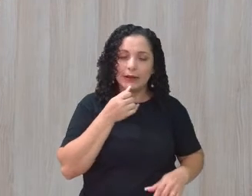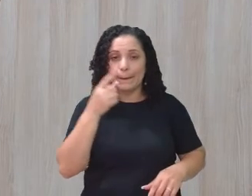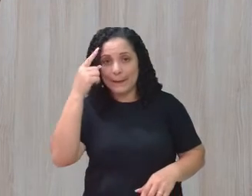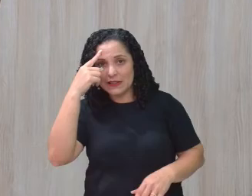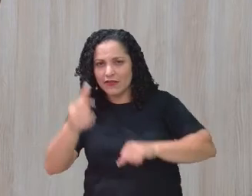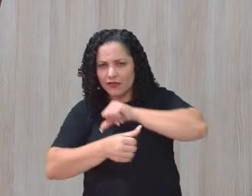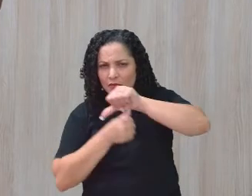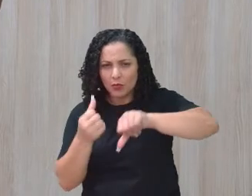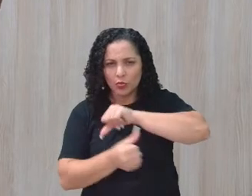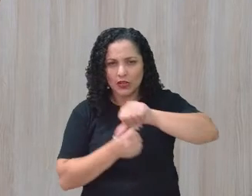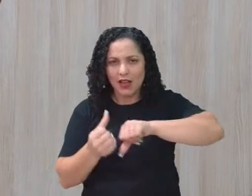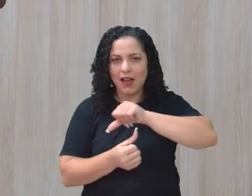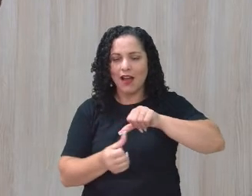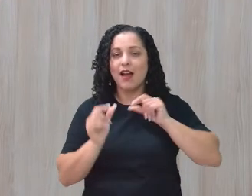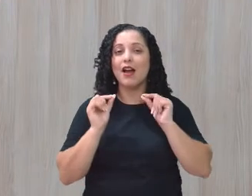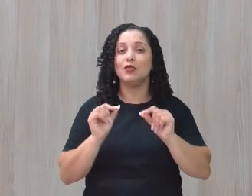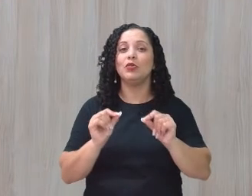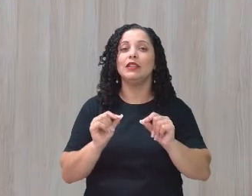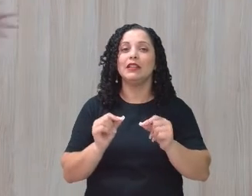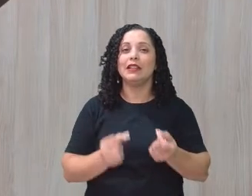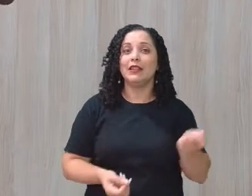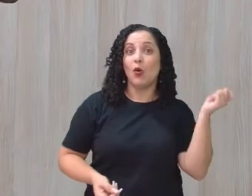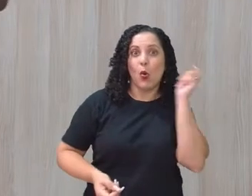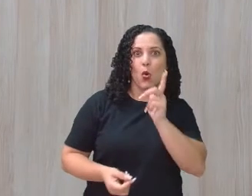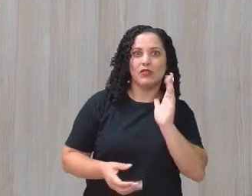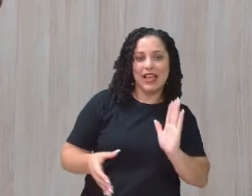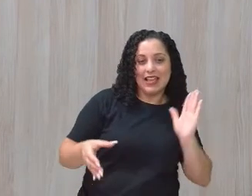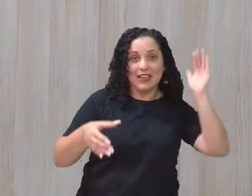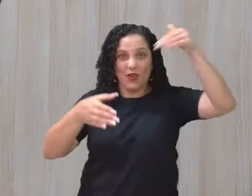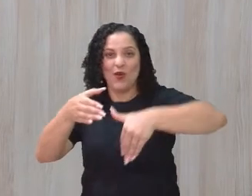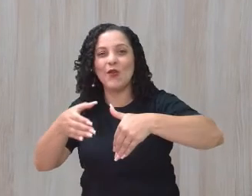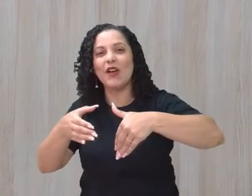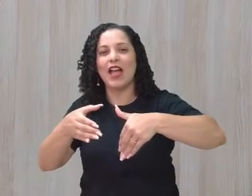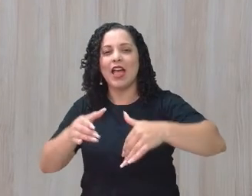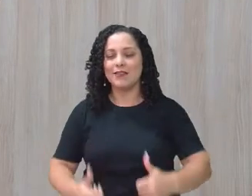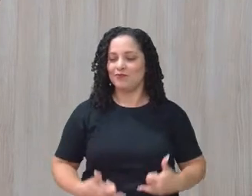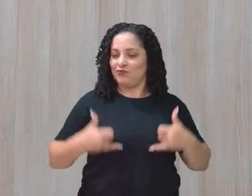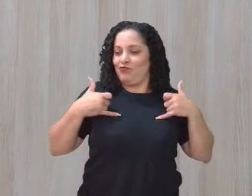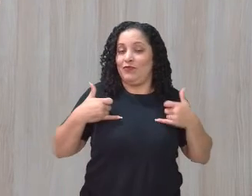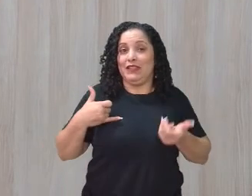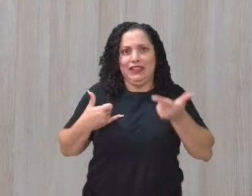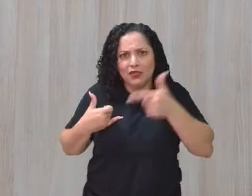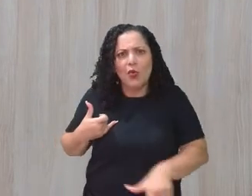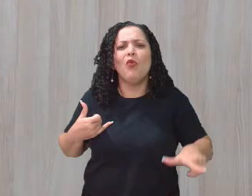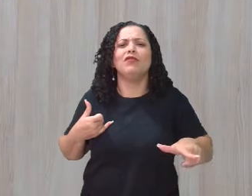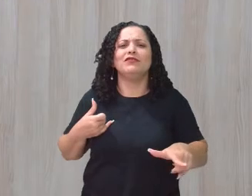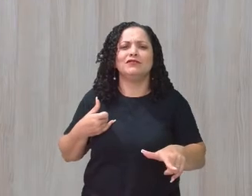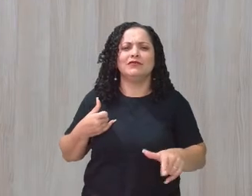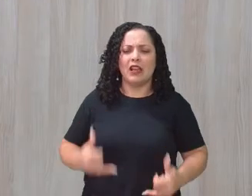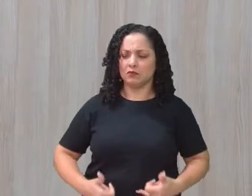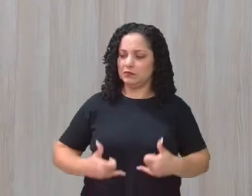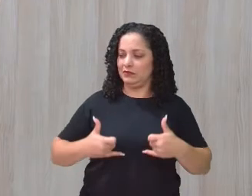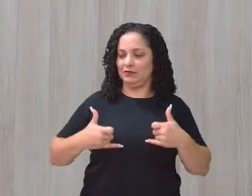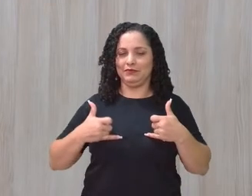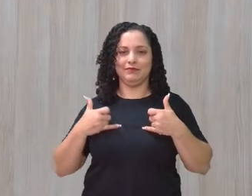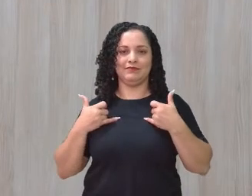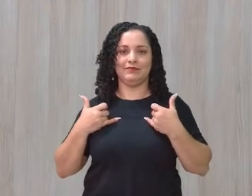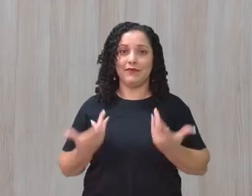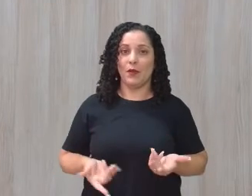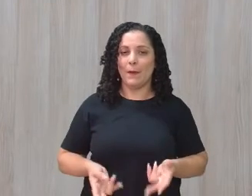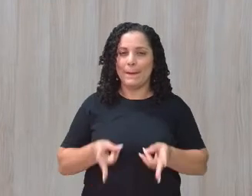correio, aí ele consegue colocar e automaticamente o orgulho dele volta. Então a gente percebe que a